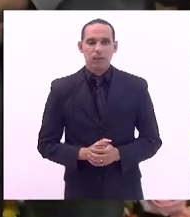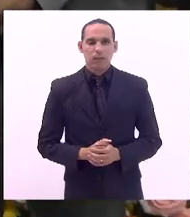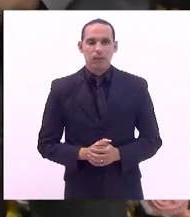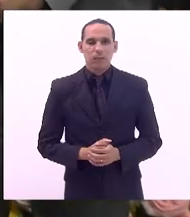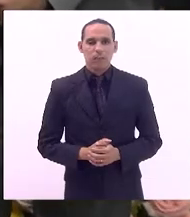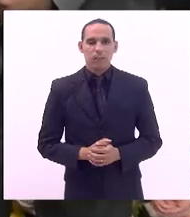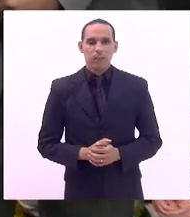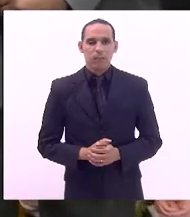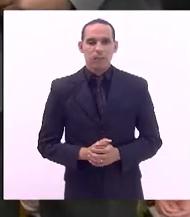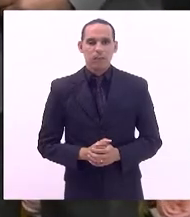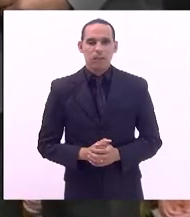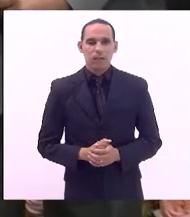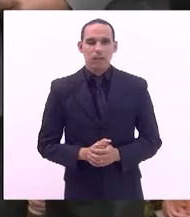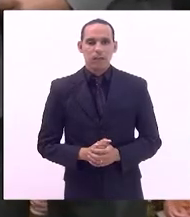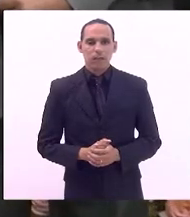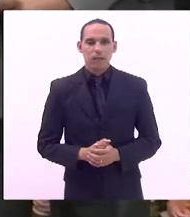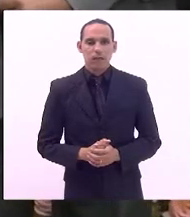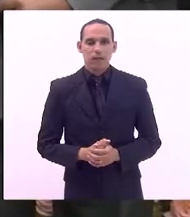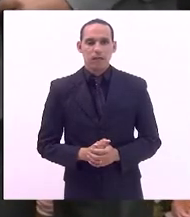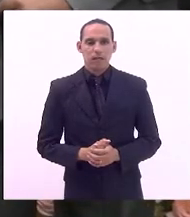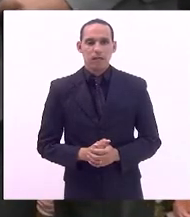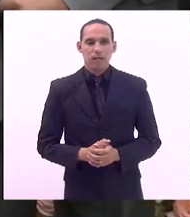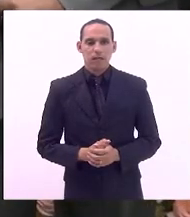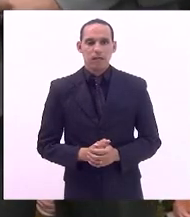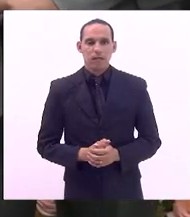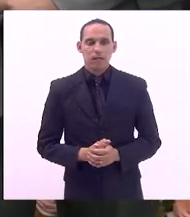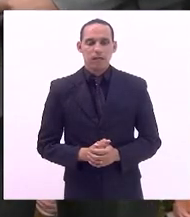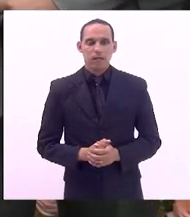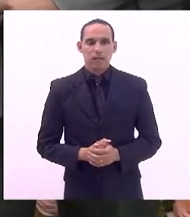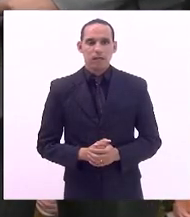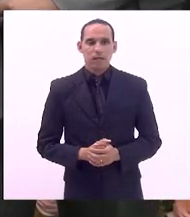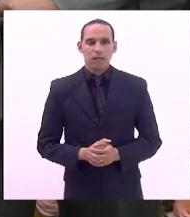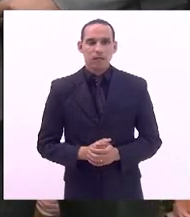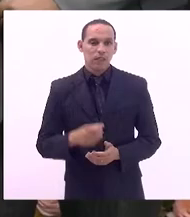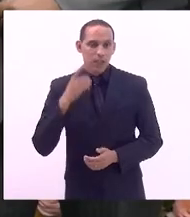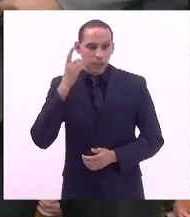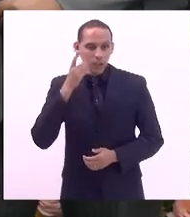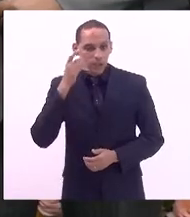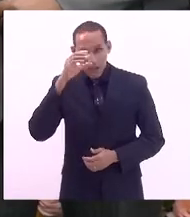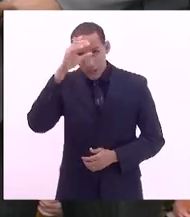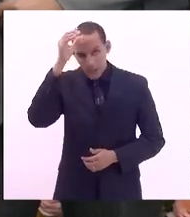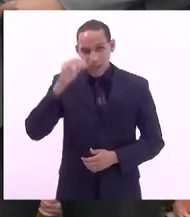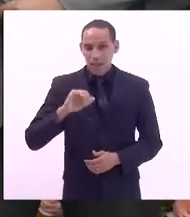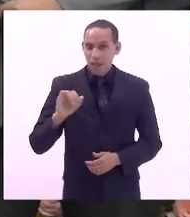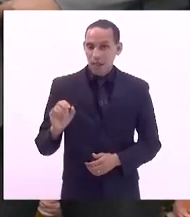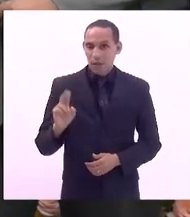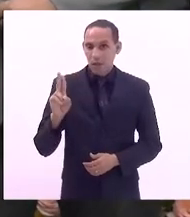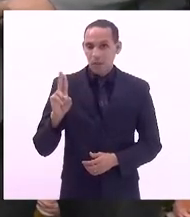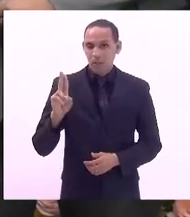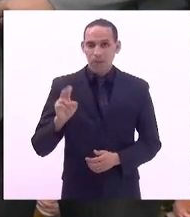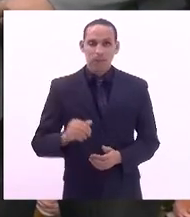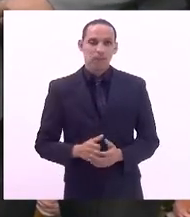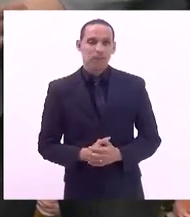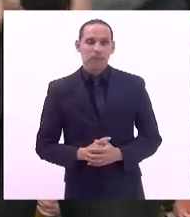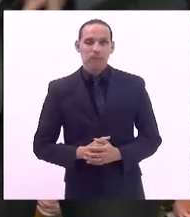E aí a deputada tia Ju